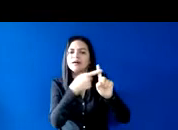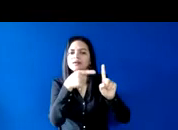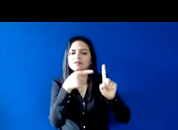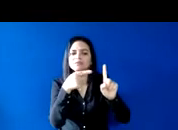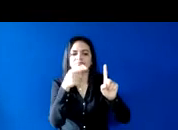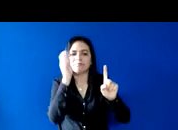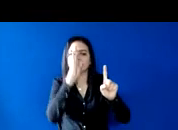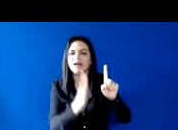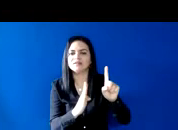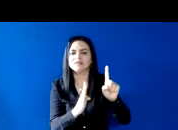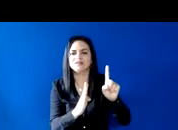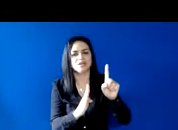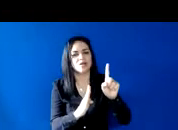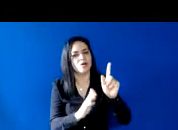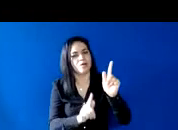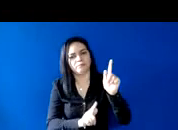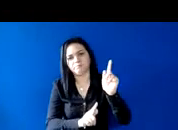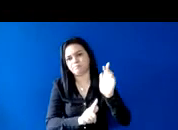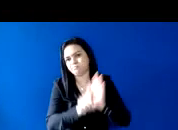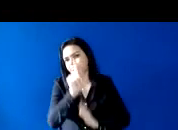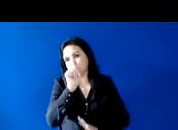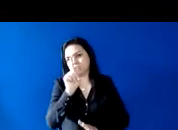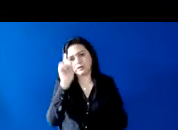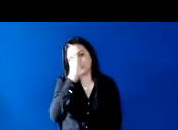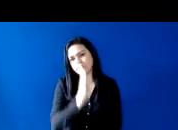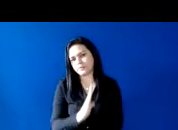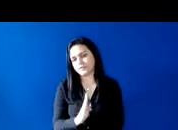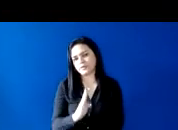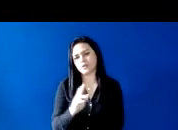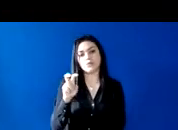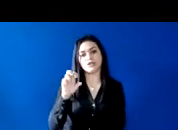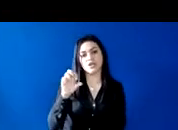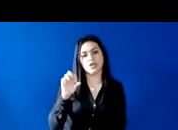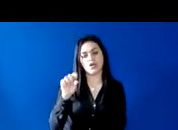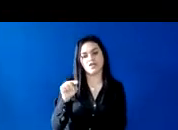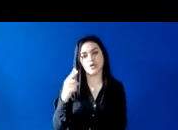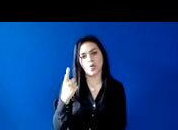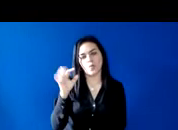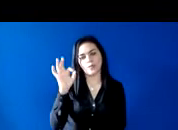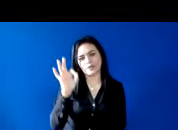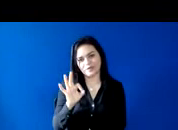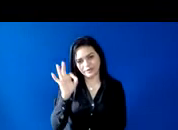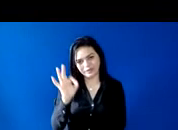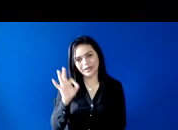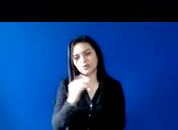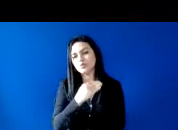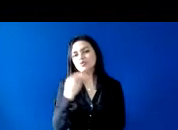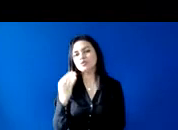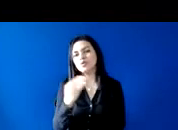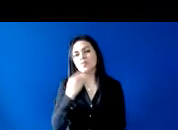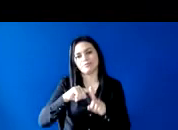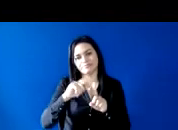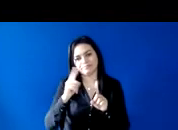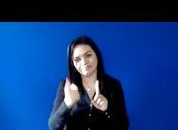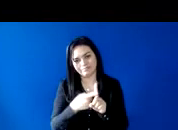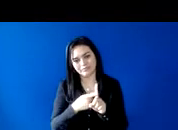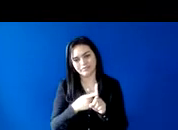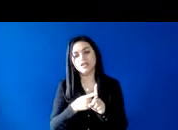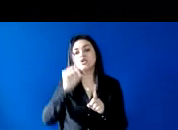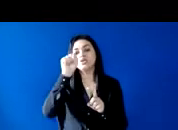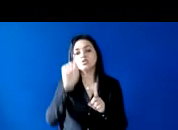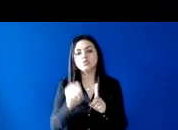inaceitável pelo grau de desenvolvimento do país. Nós estamos em 59,1% de morte materna, com o Sul e o